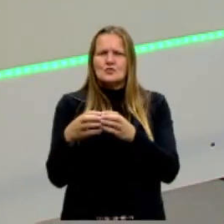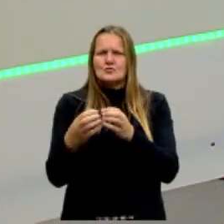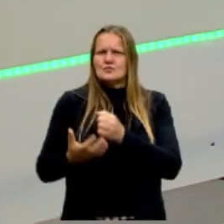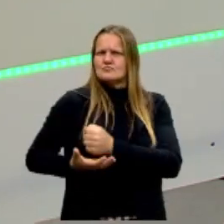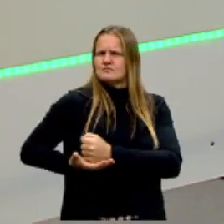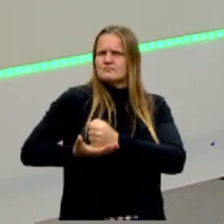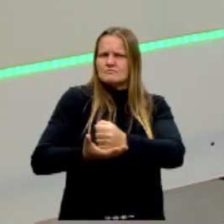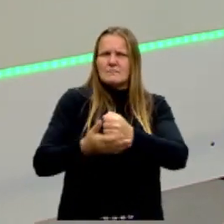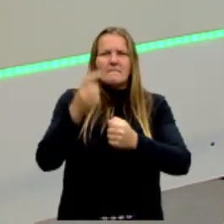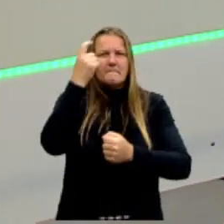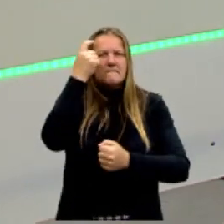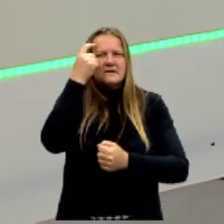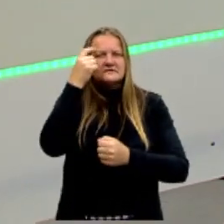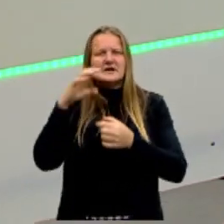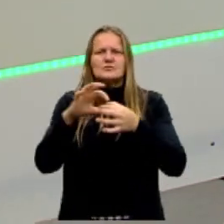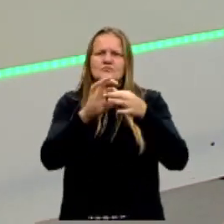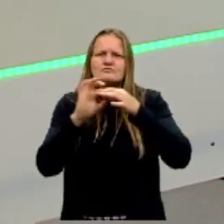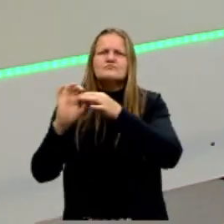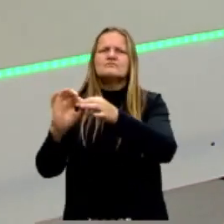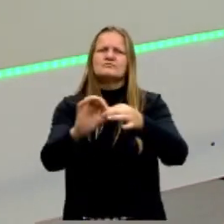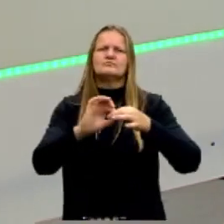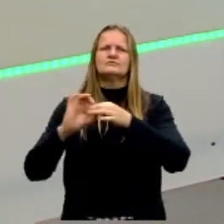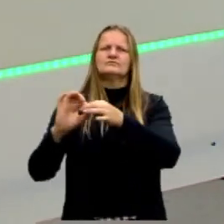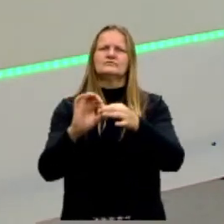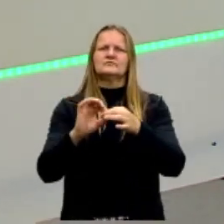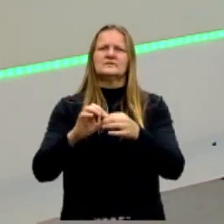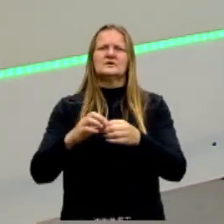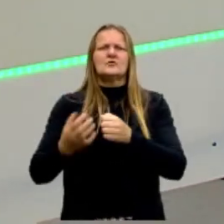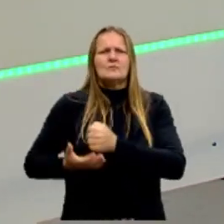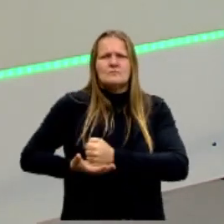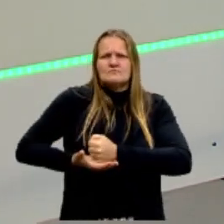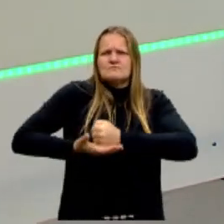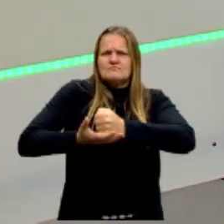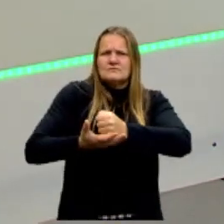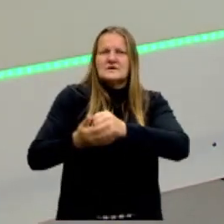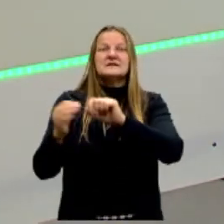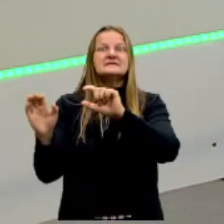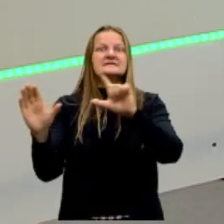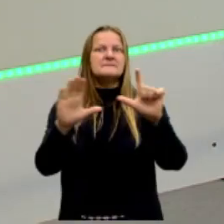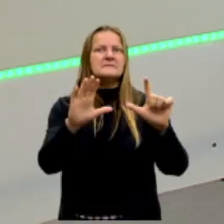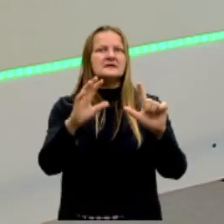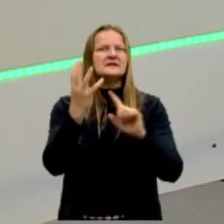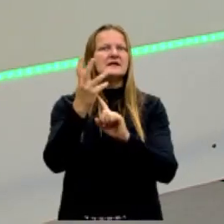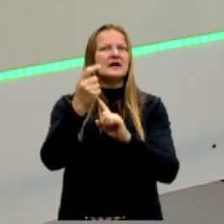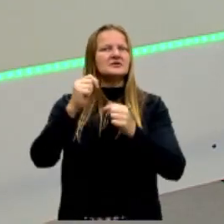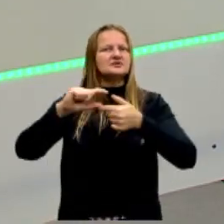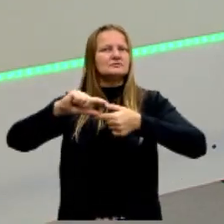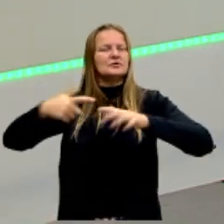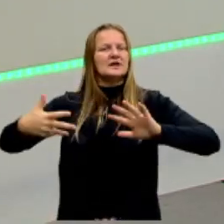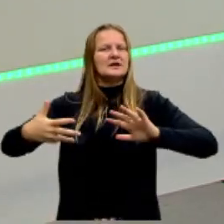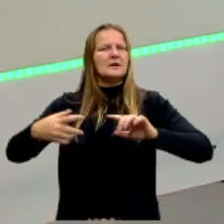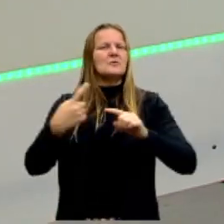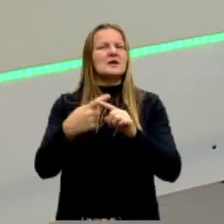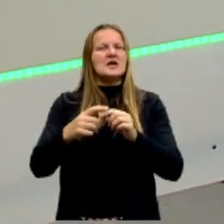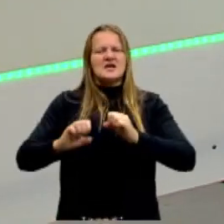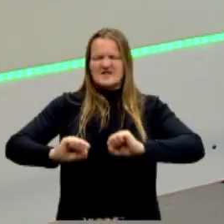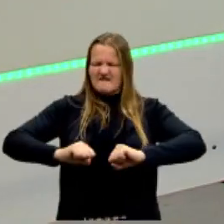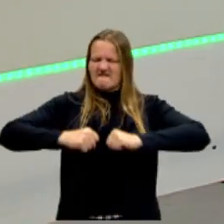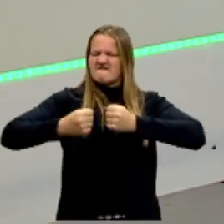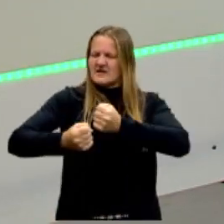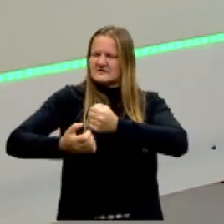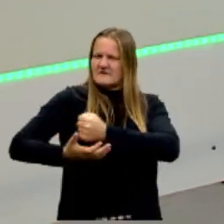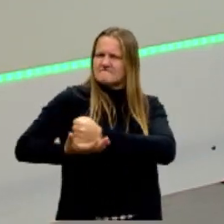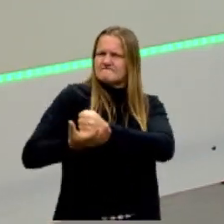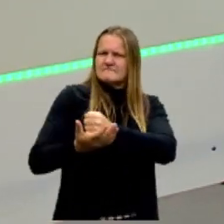então pensaram uniram-se a vamos fazer então a semana da arte moderna para defender a Anitta